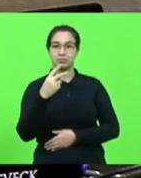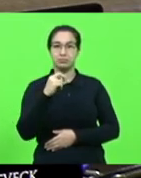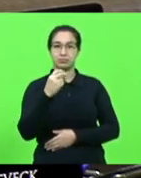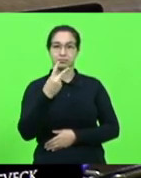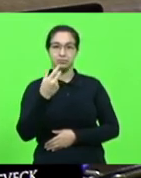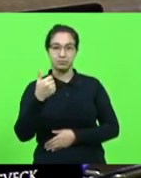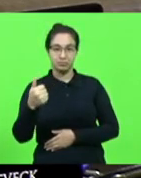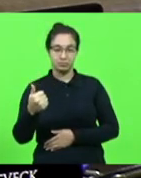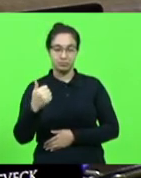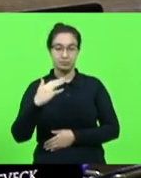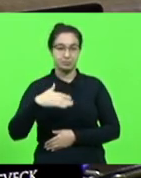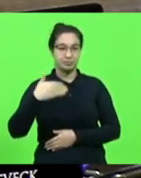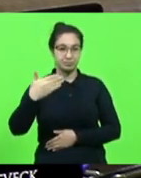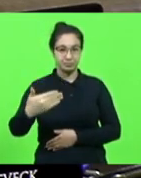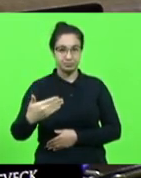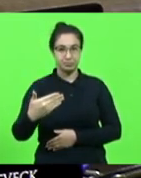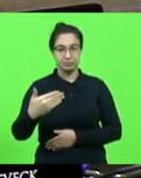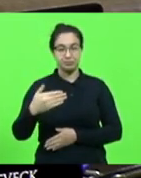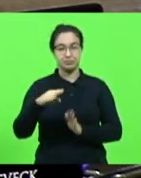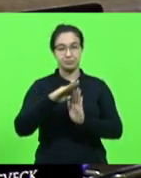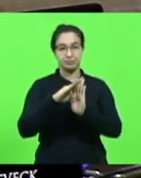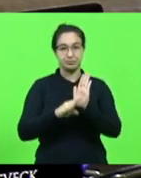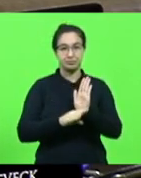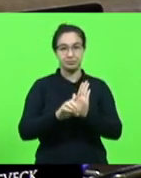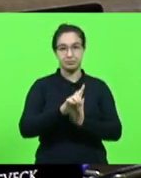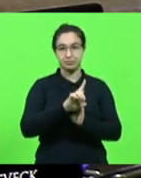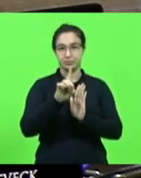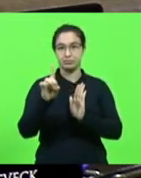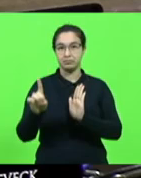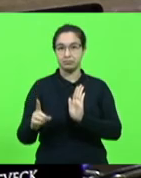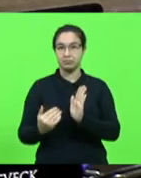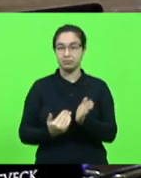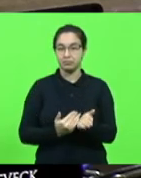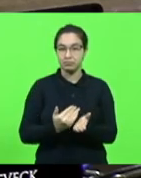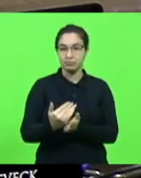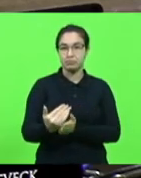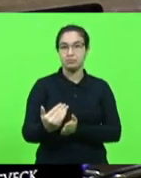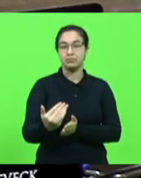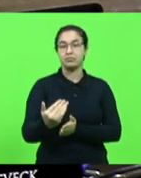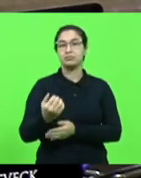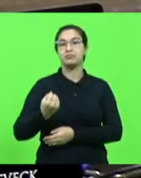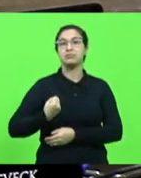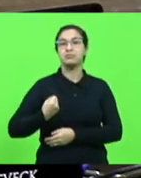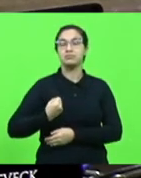Dando continuidade à ordem do dia, o senhor presidente deferiu os requerimentos números